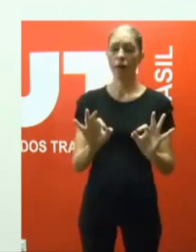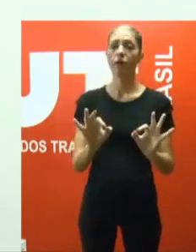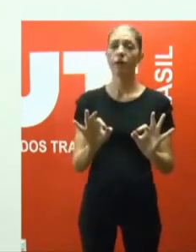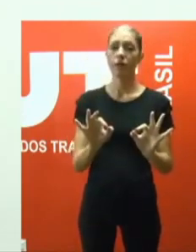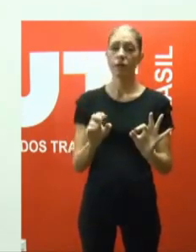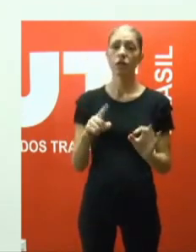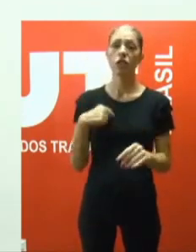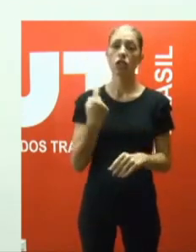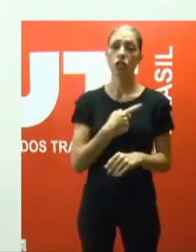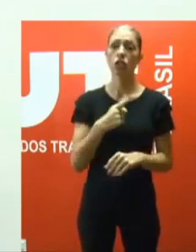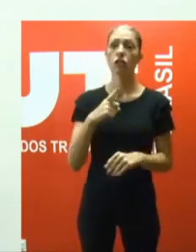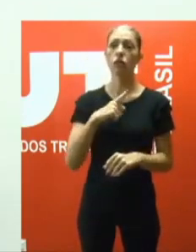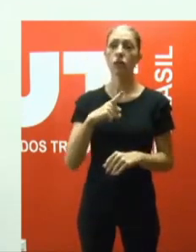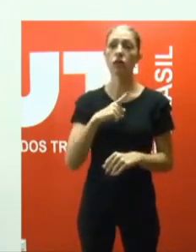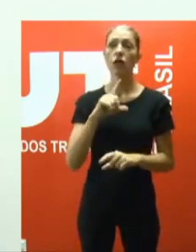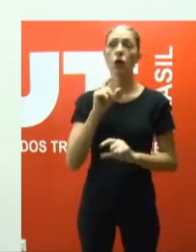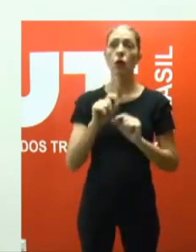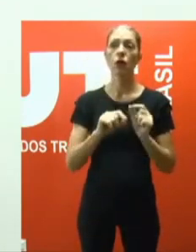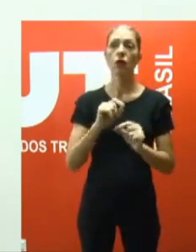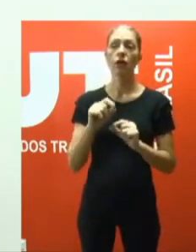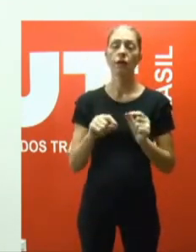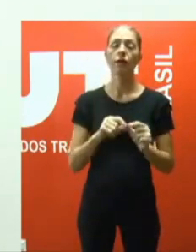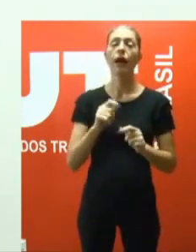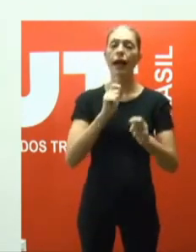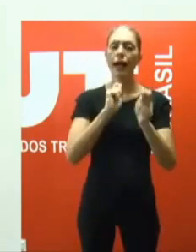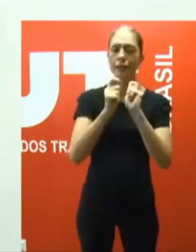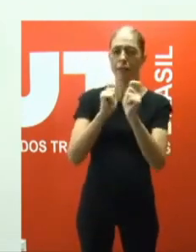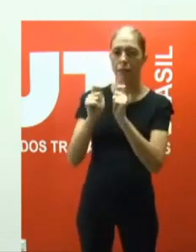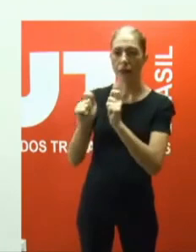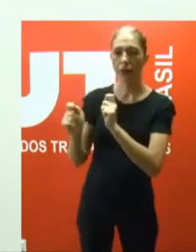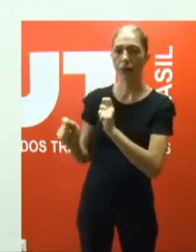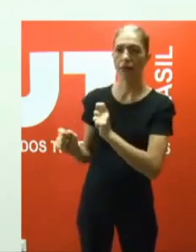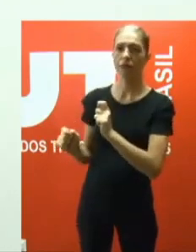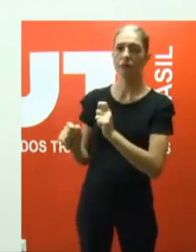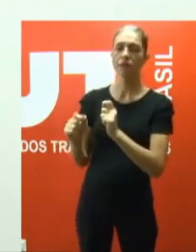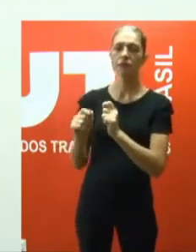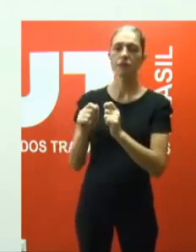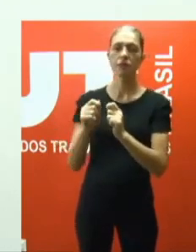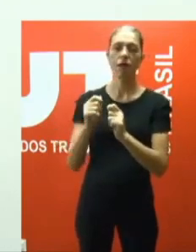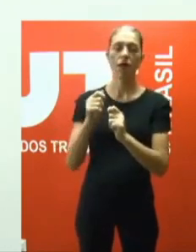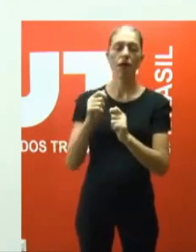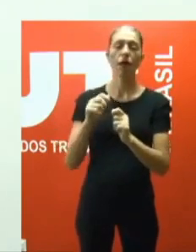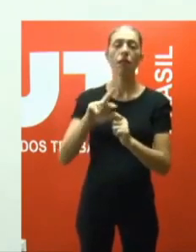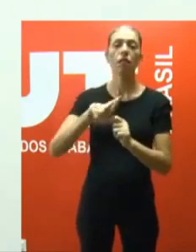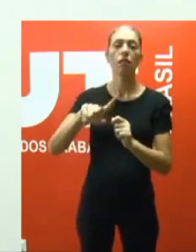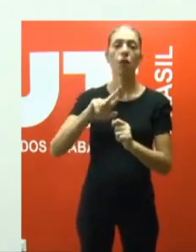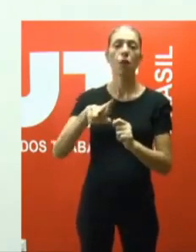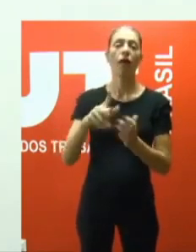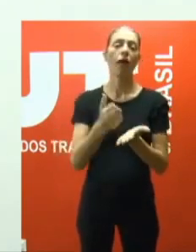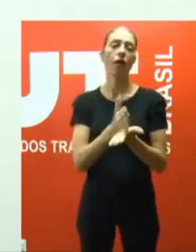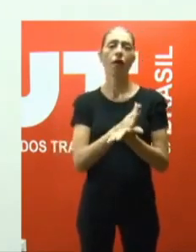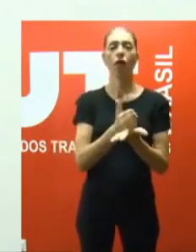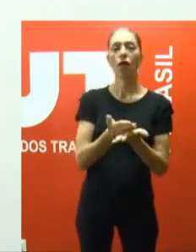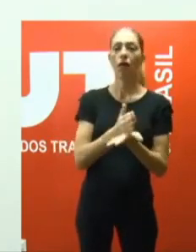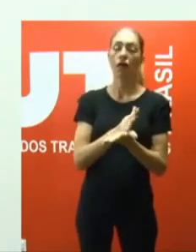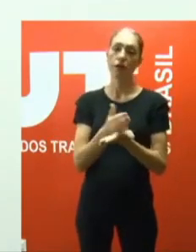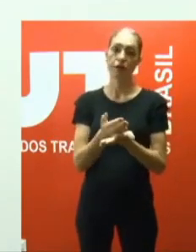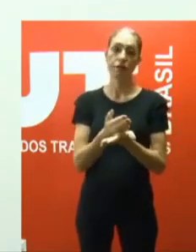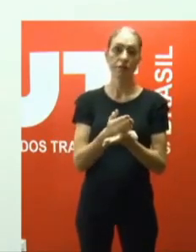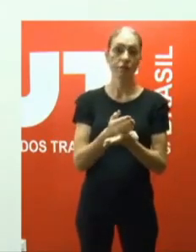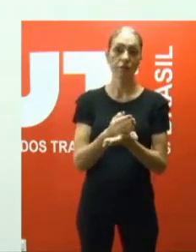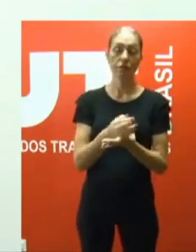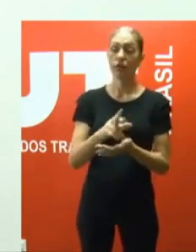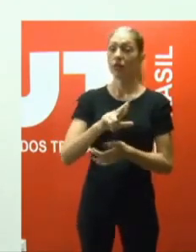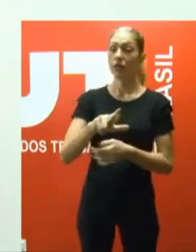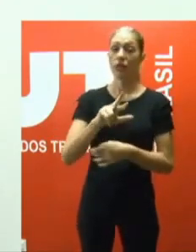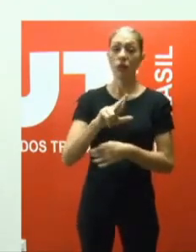Nós teremos a imprensa não será imparcial. Ela não vai ser uma